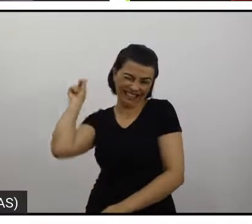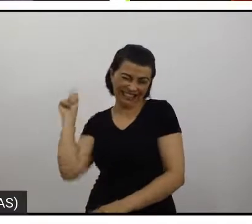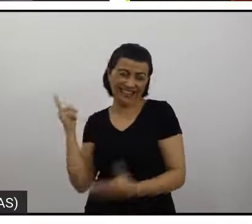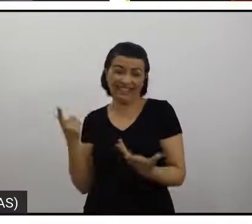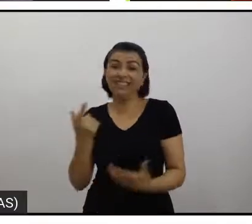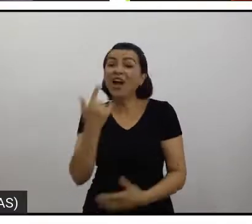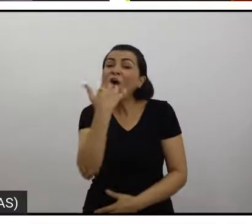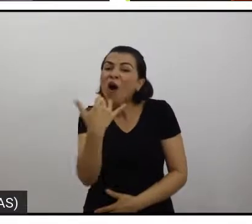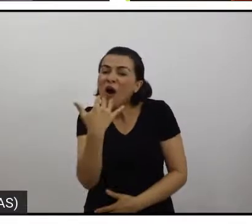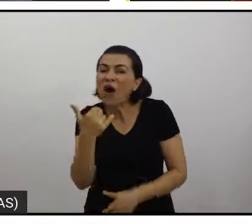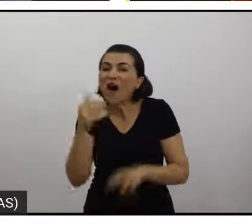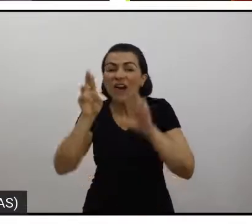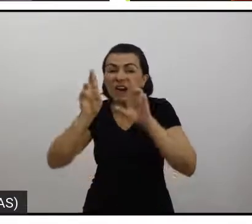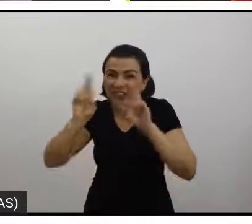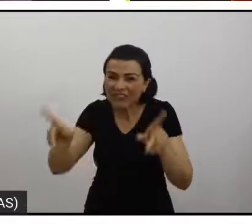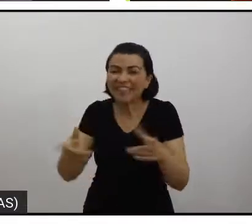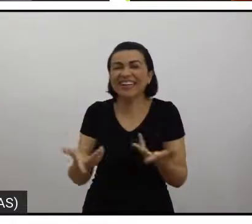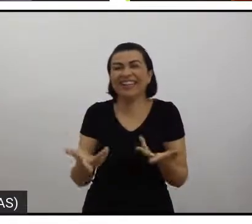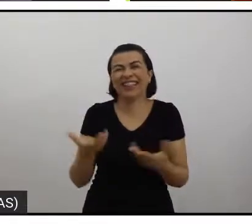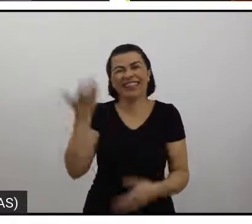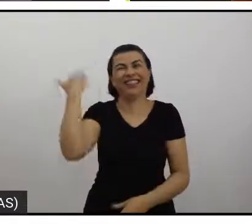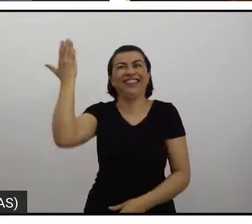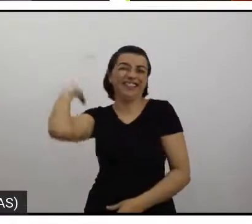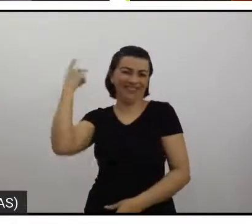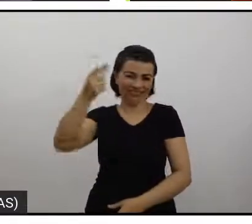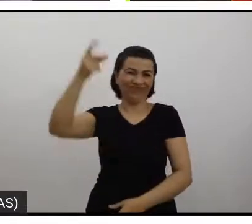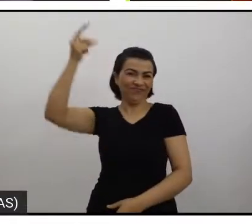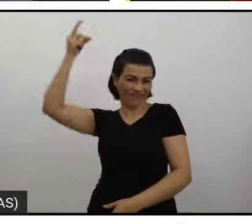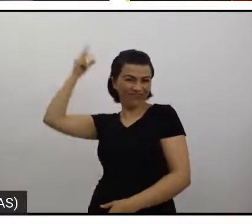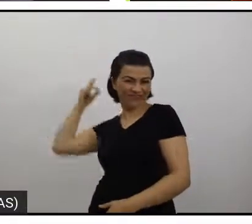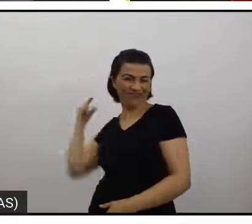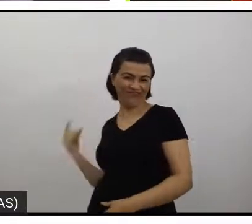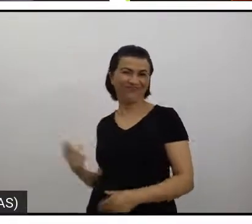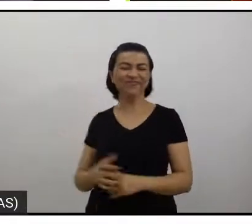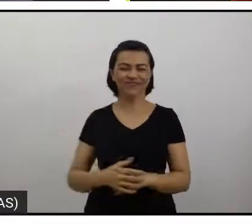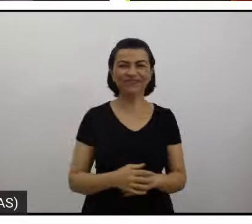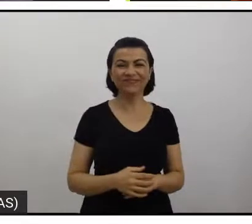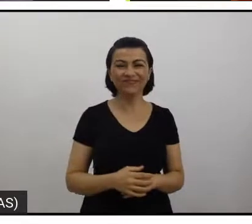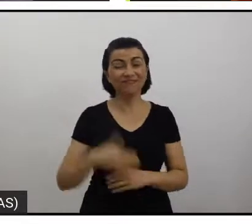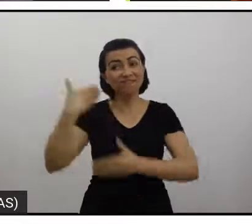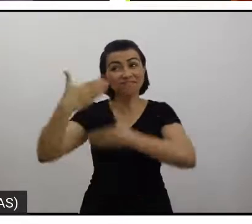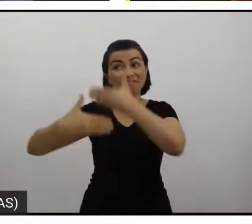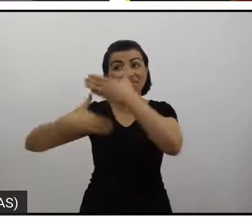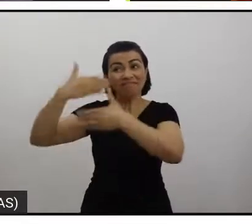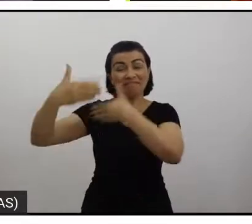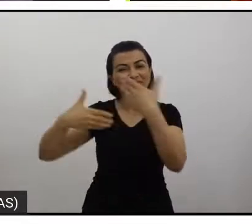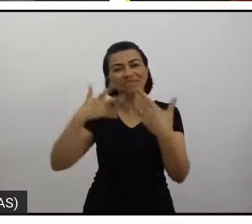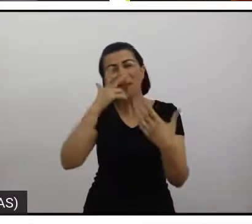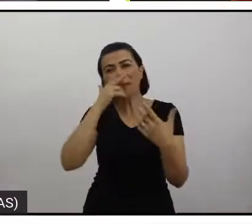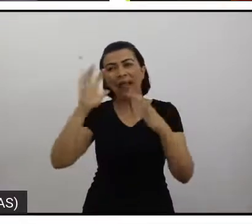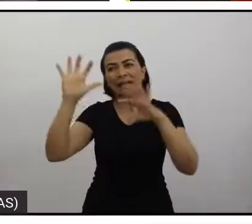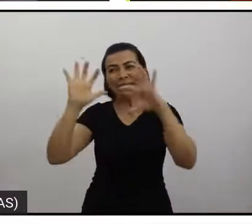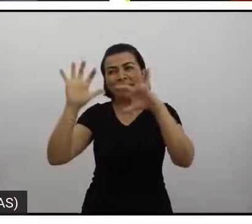do tempo, né? Da época, do material que vai se degradando.